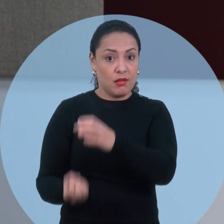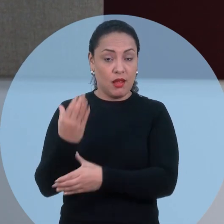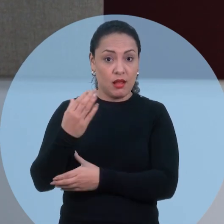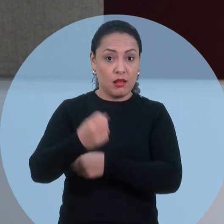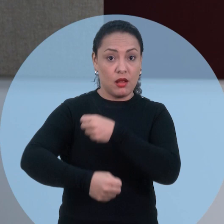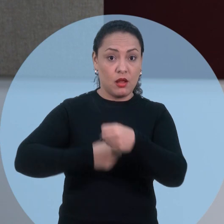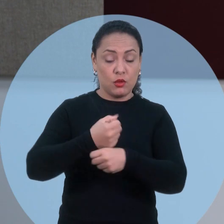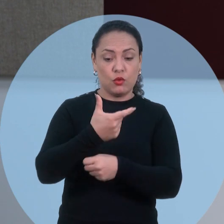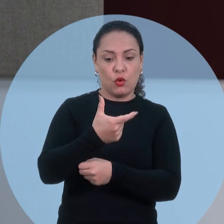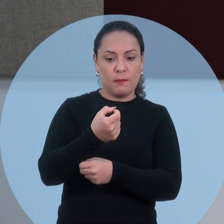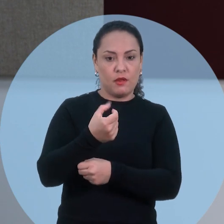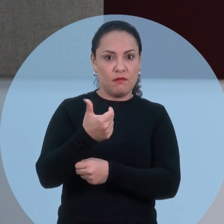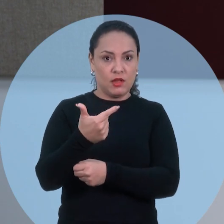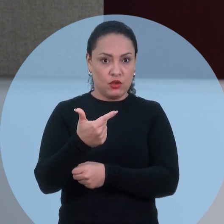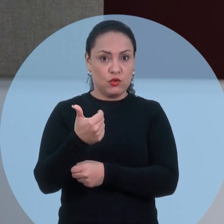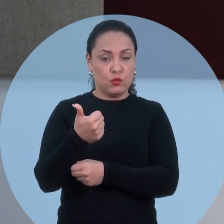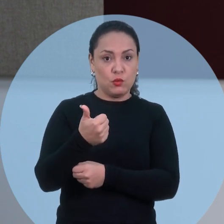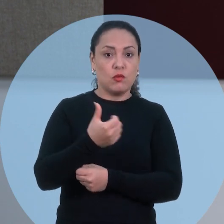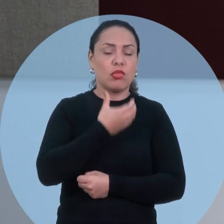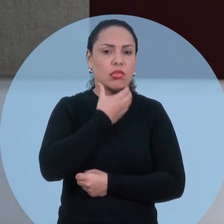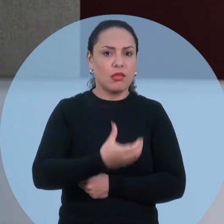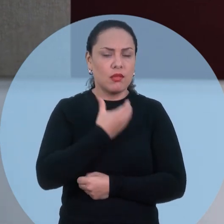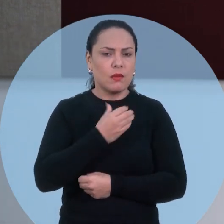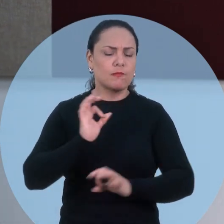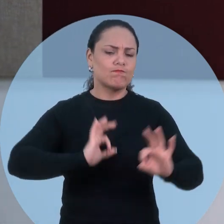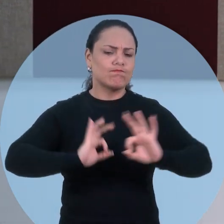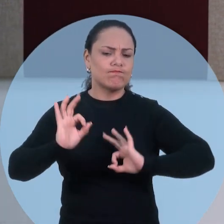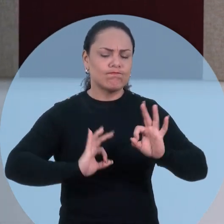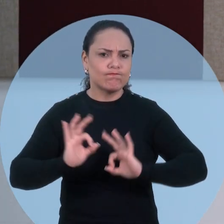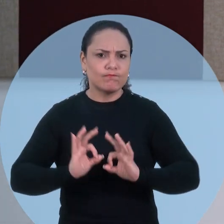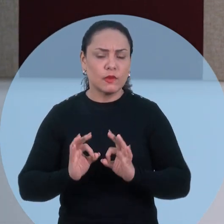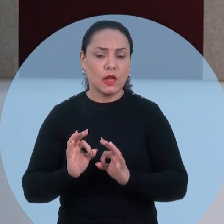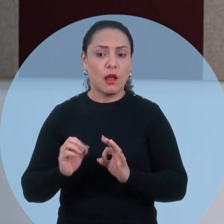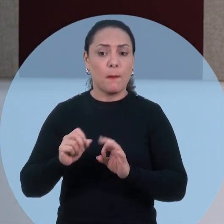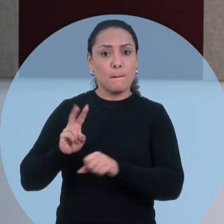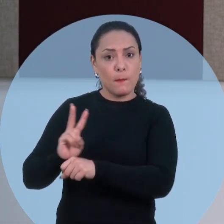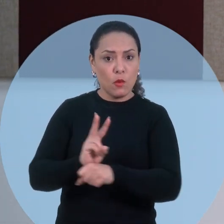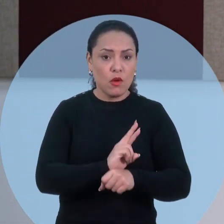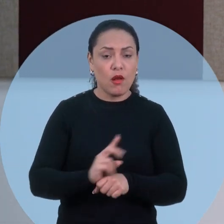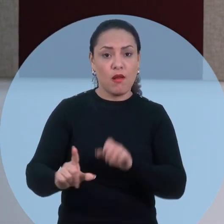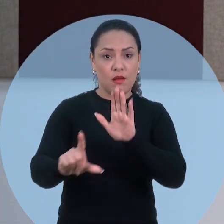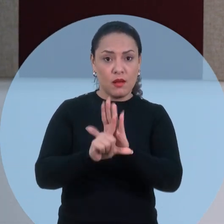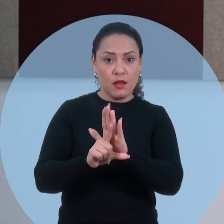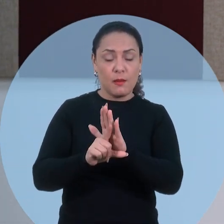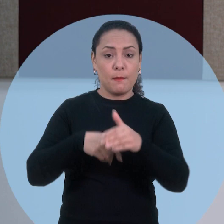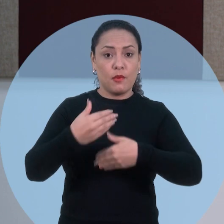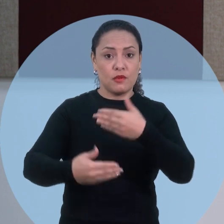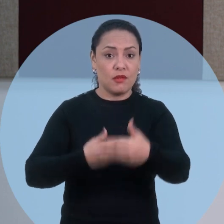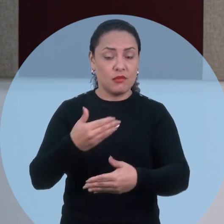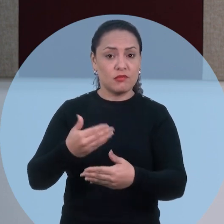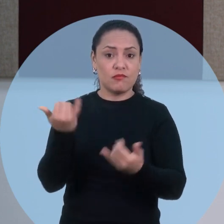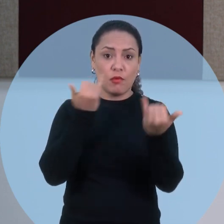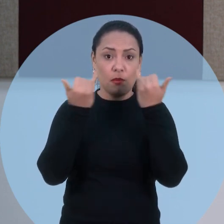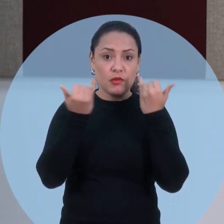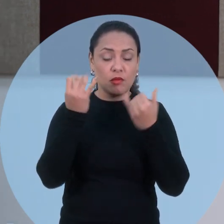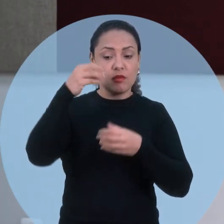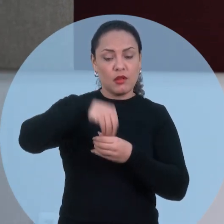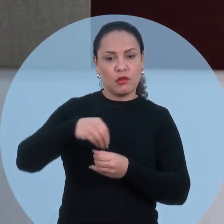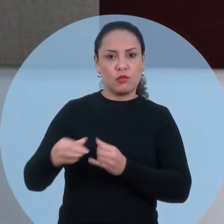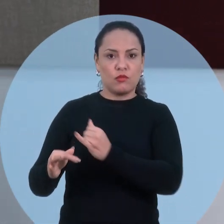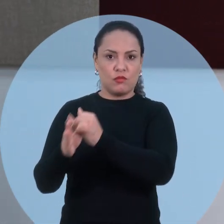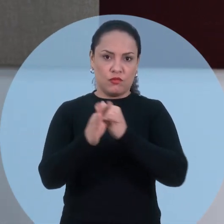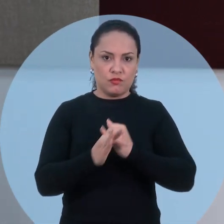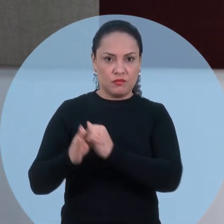criada em dezembro de 2021 com o papel de monitorar a implementação da Lei de Acesso à Informação, a LAI, no Instituto Federal do